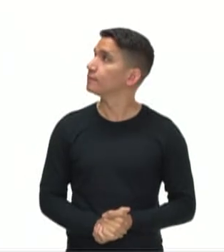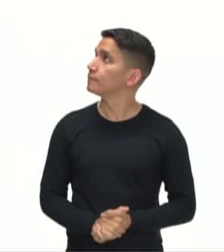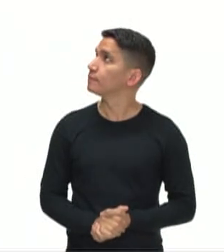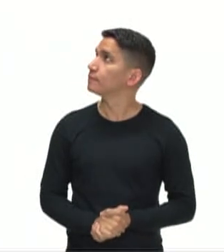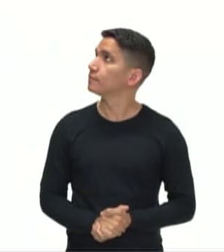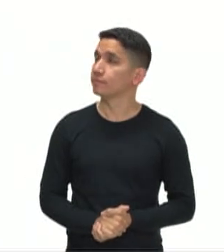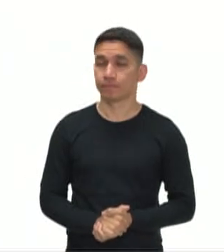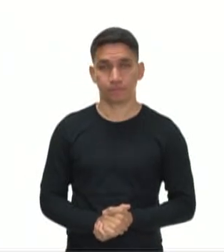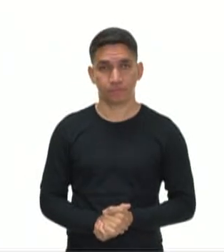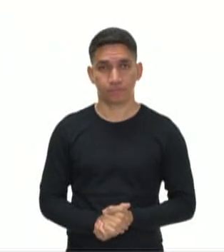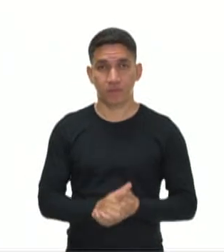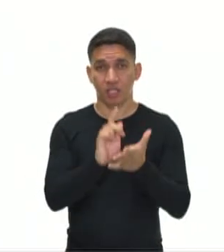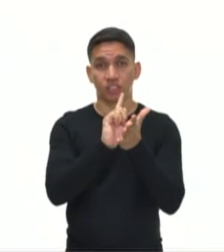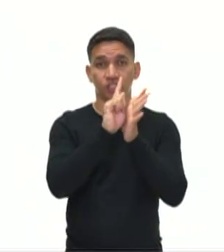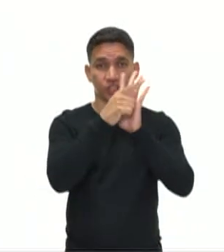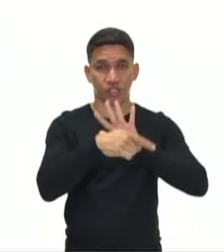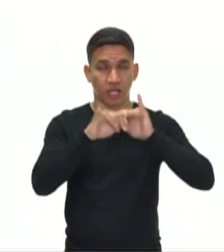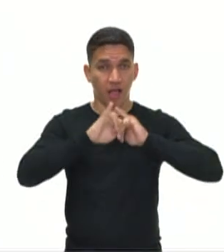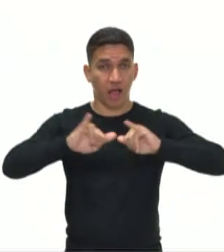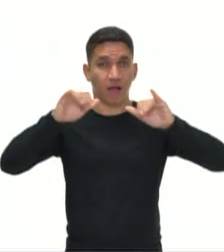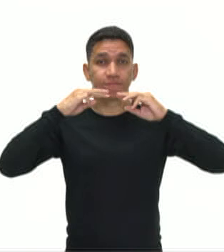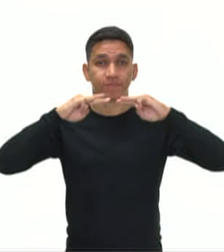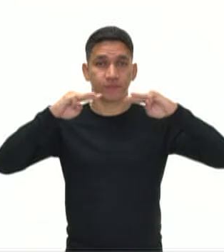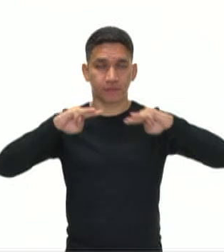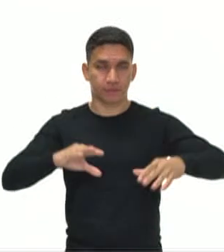textual enunciado, gênero enunciado,